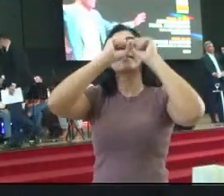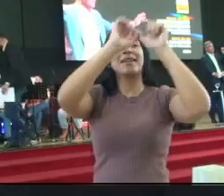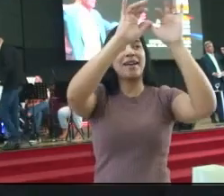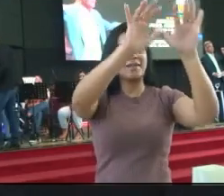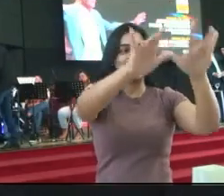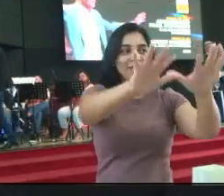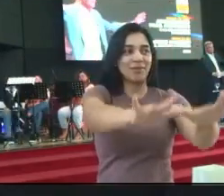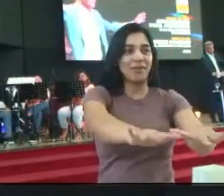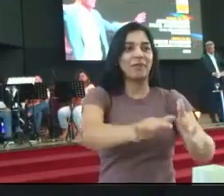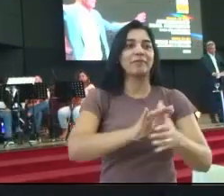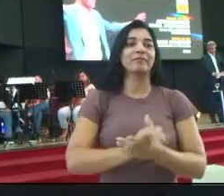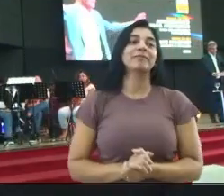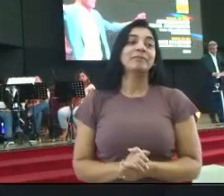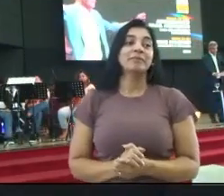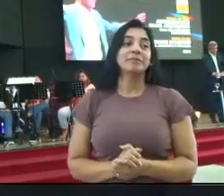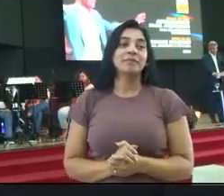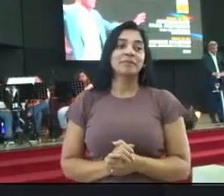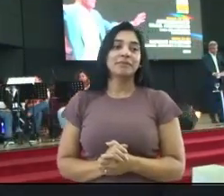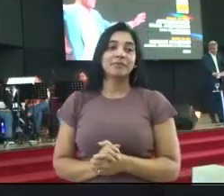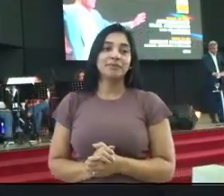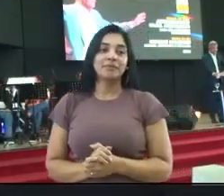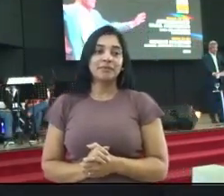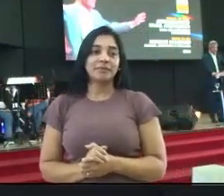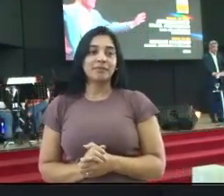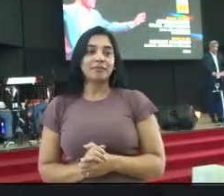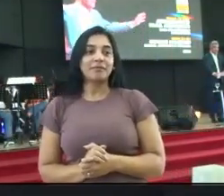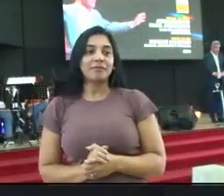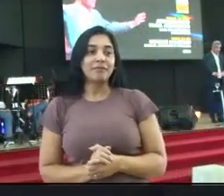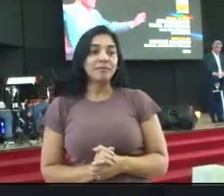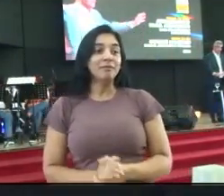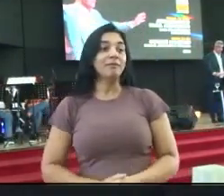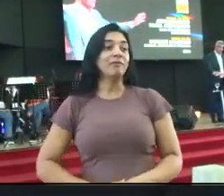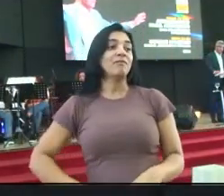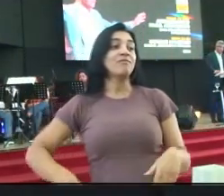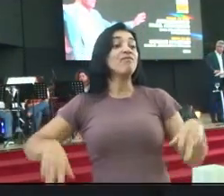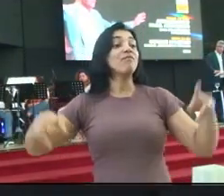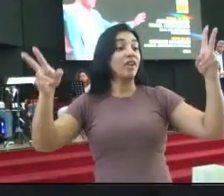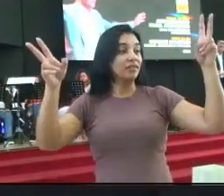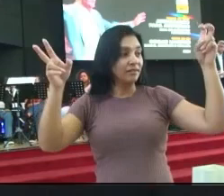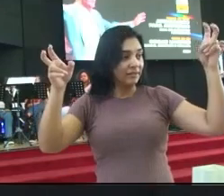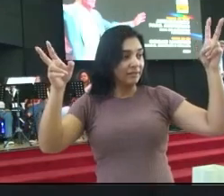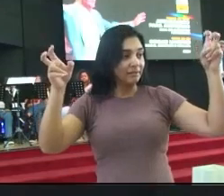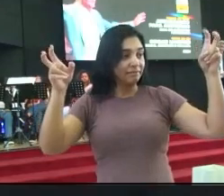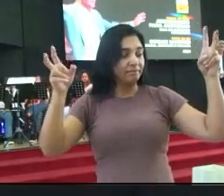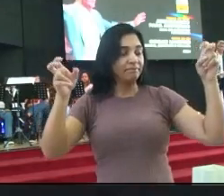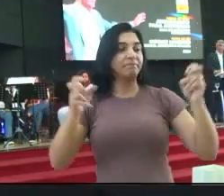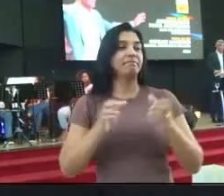Abençoados para Abençoar. Esta é uma série sobre